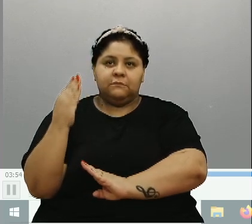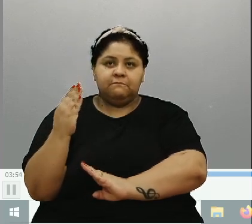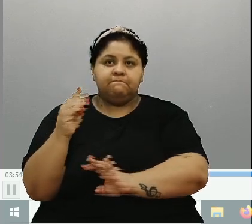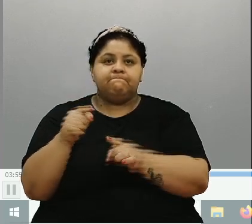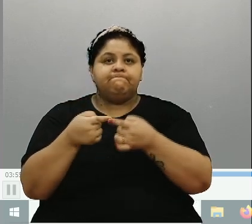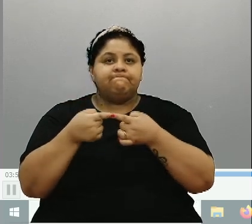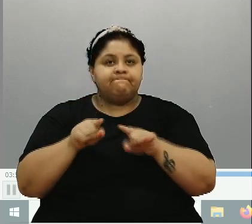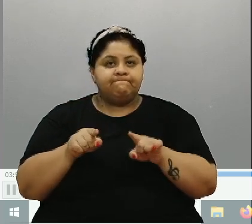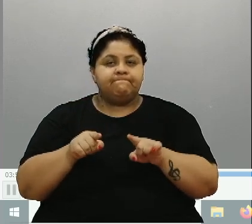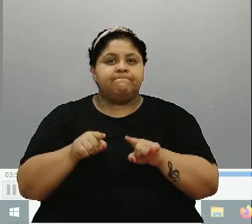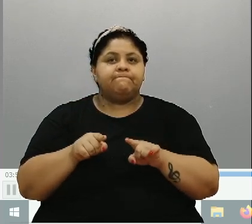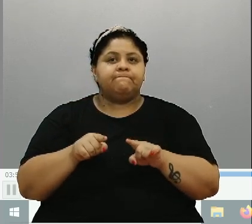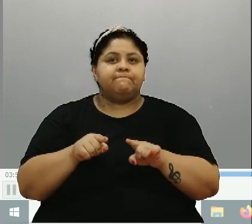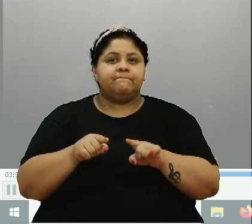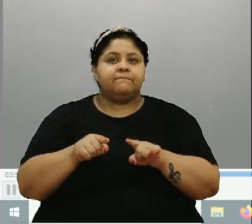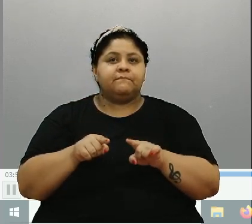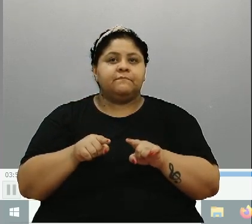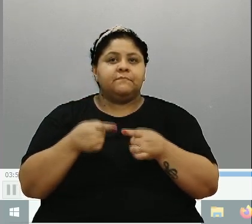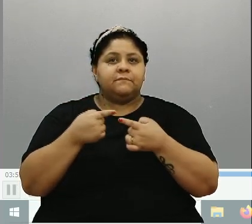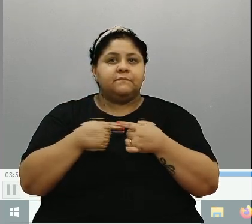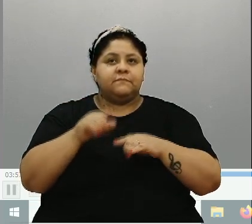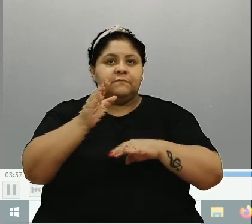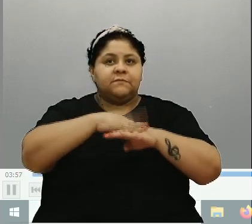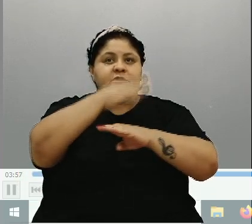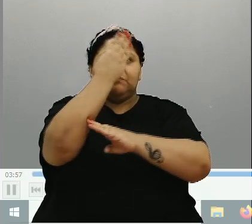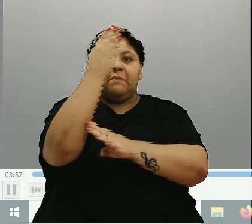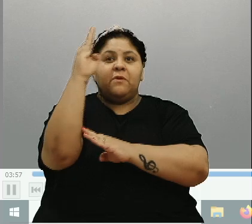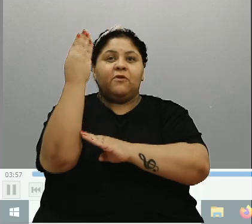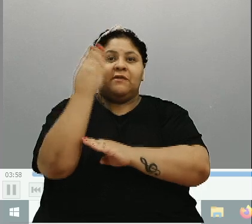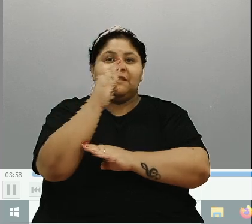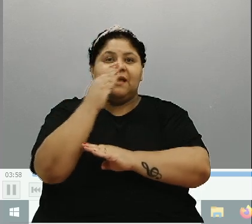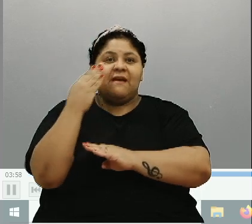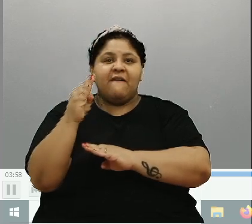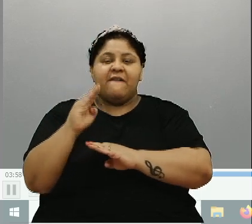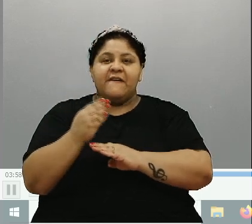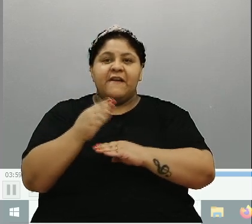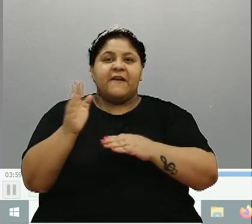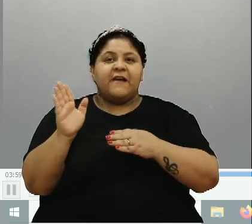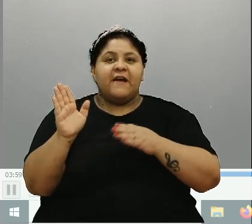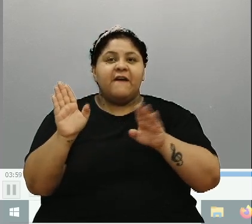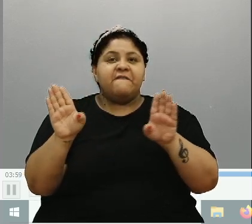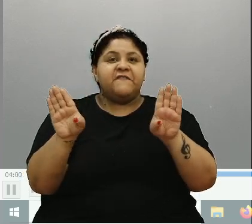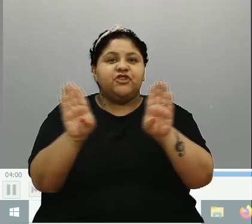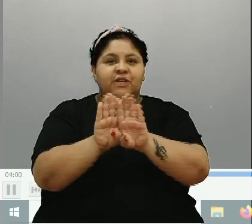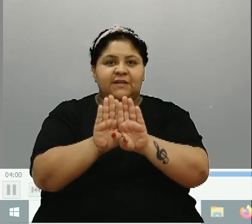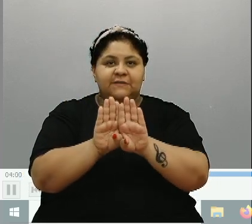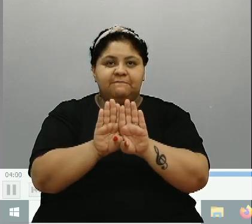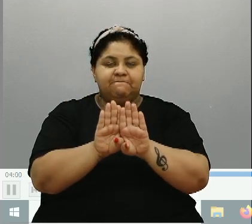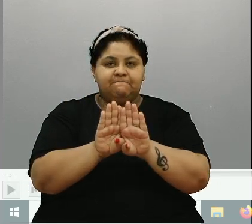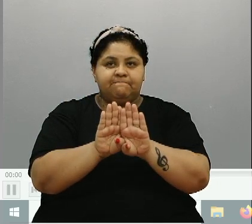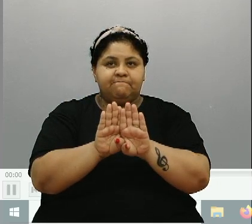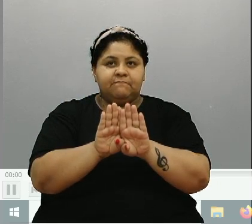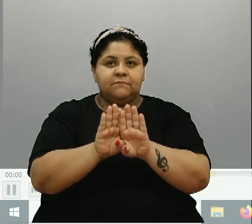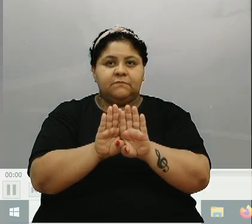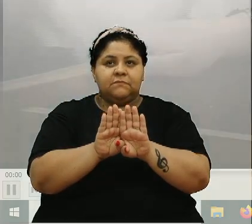Mas mais uma biblioteca nesse país é fechada.